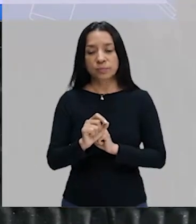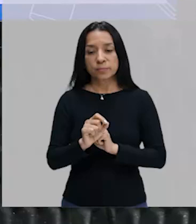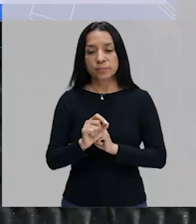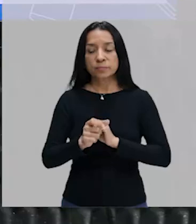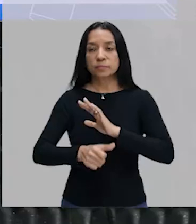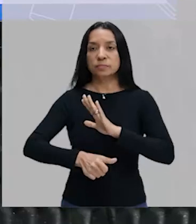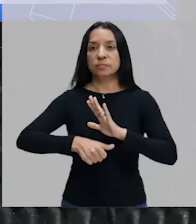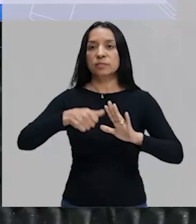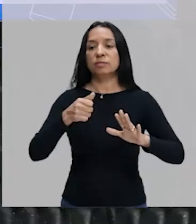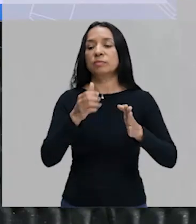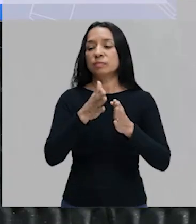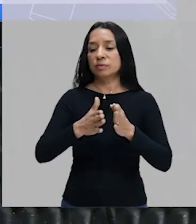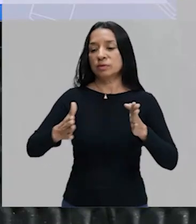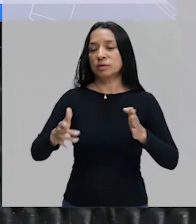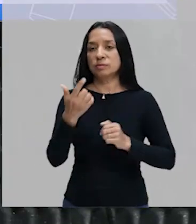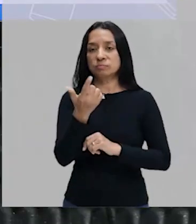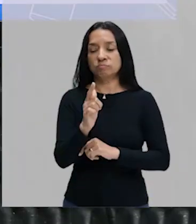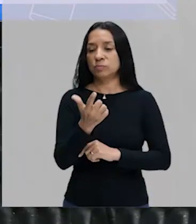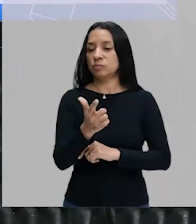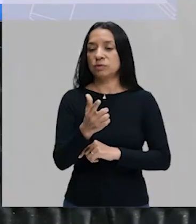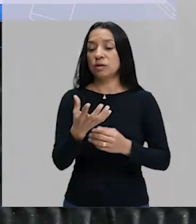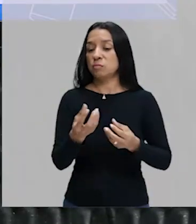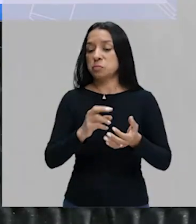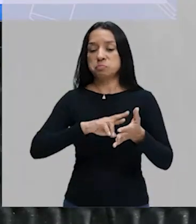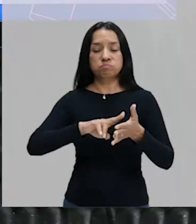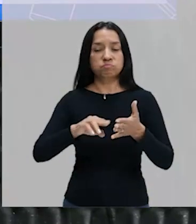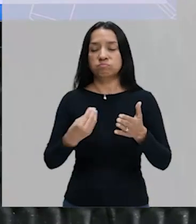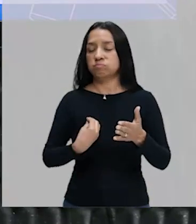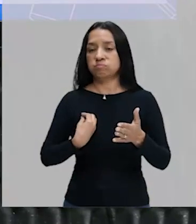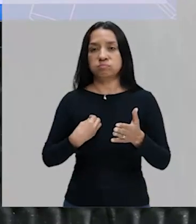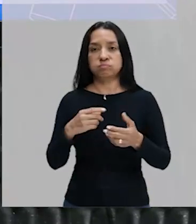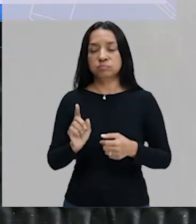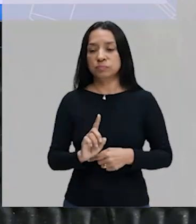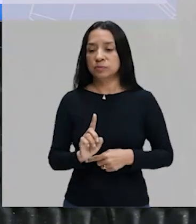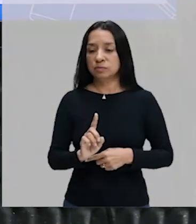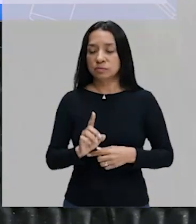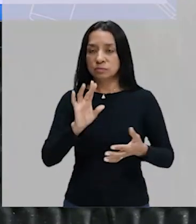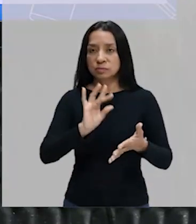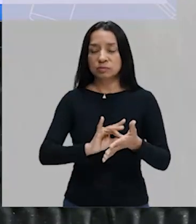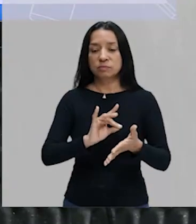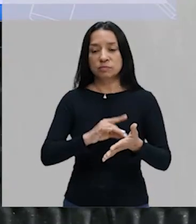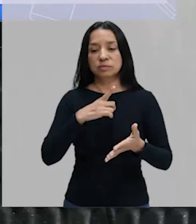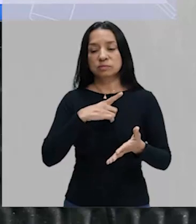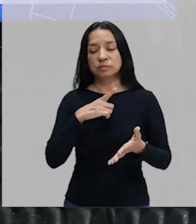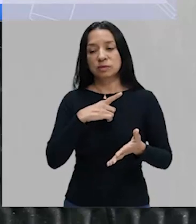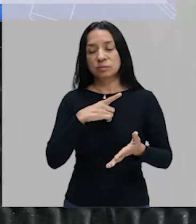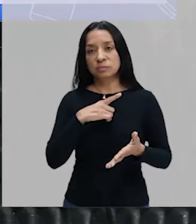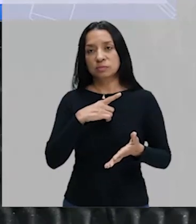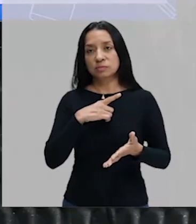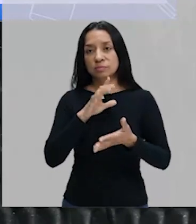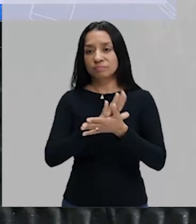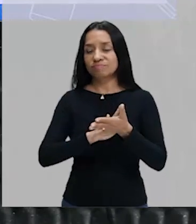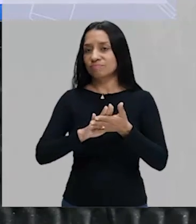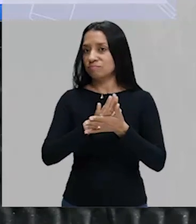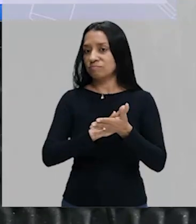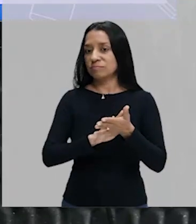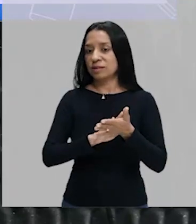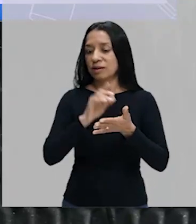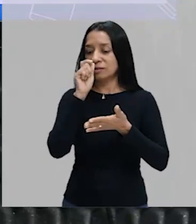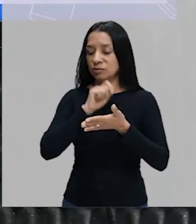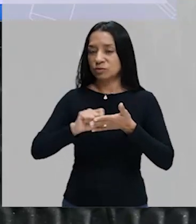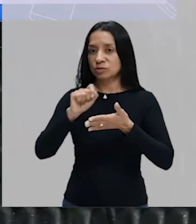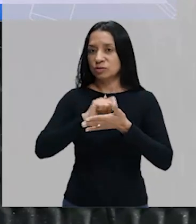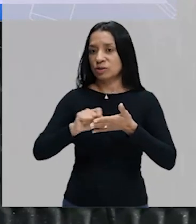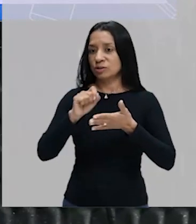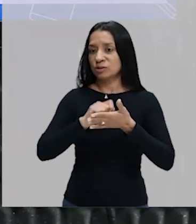na primeira era, pessoal, não tinha muitos seres vivos. Na verdade, nós temos nada de registro fóssil